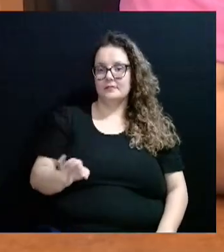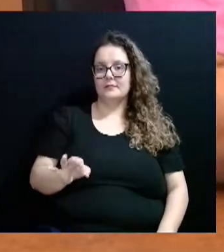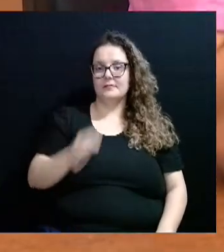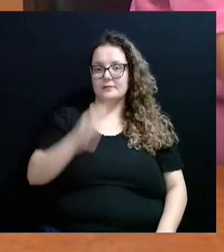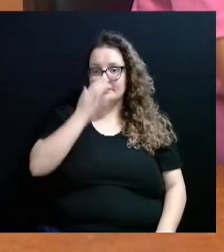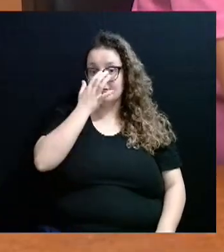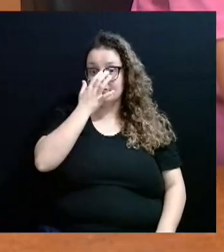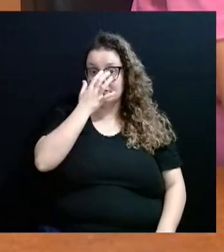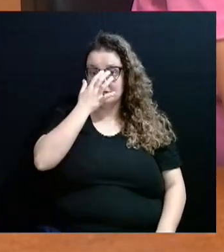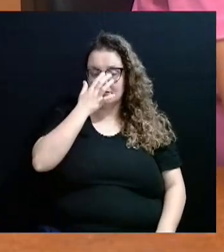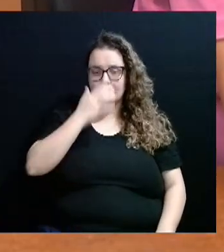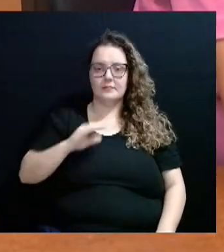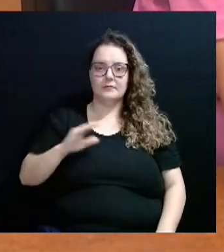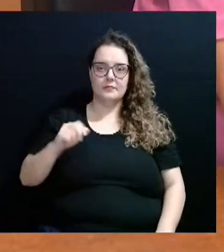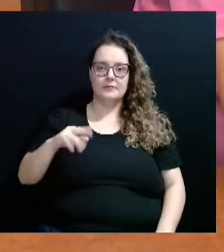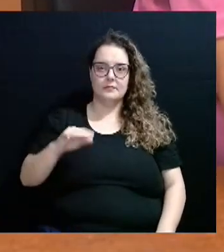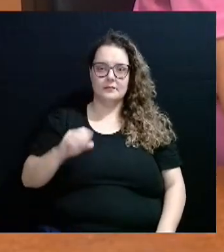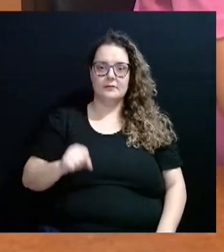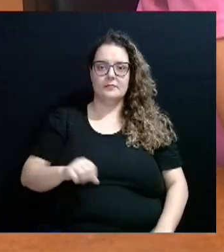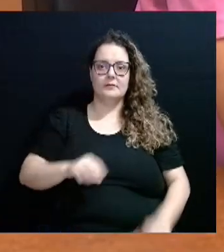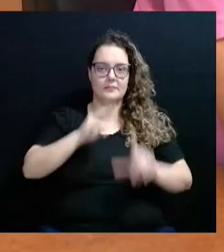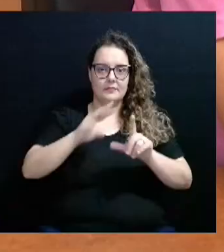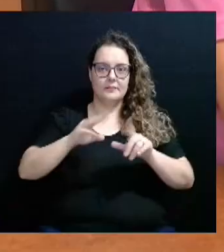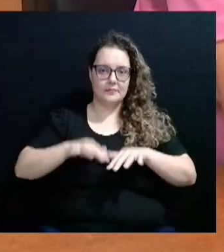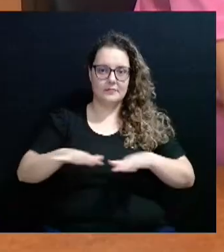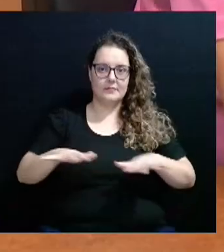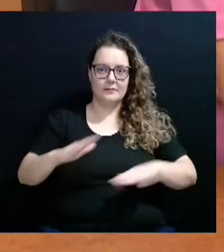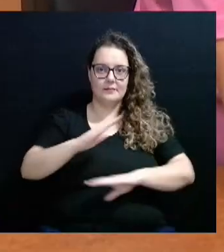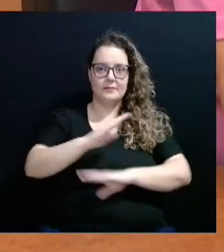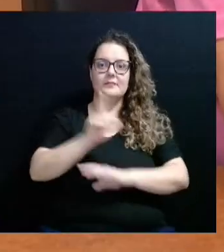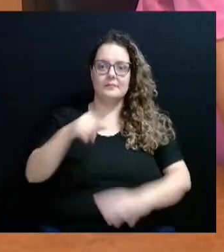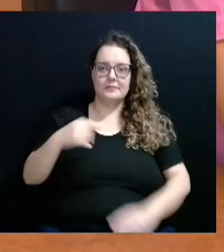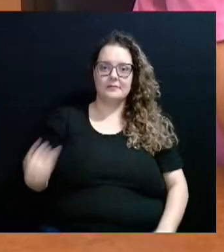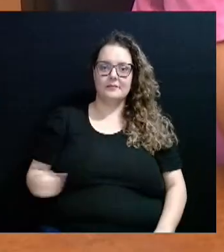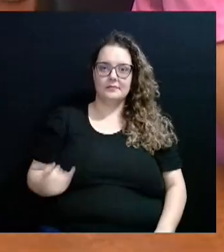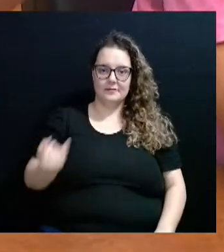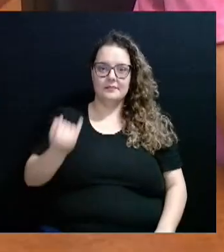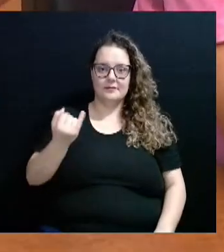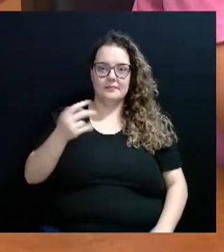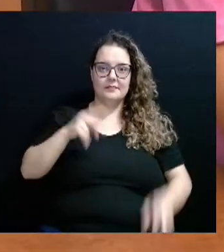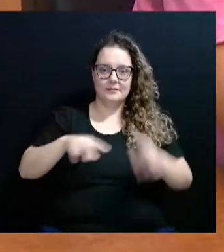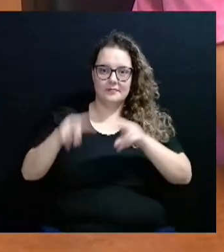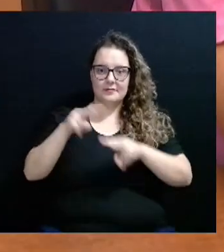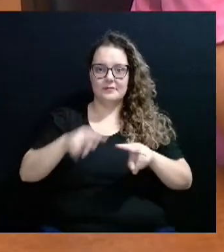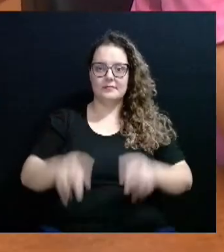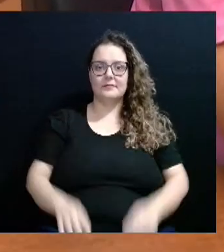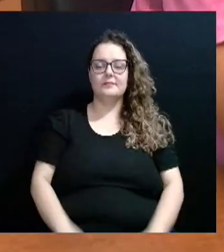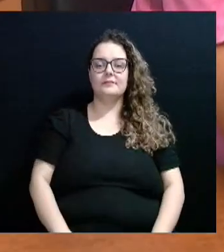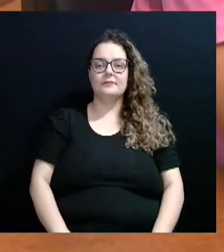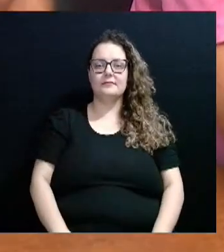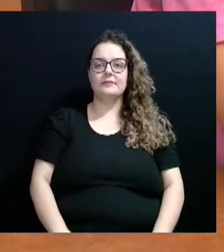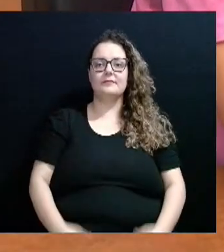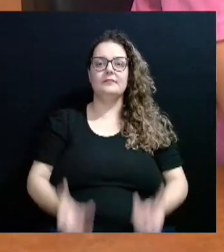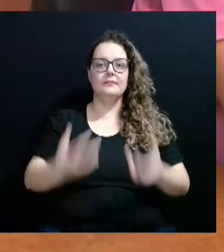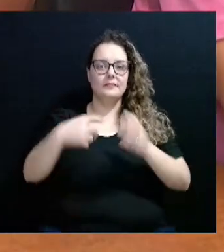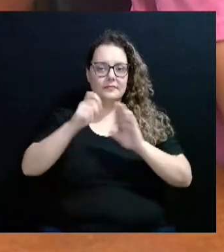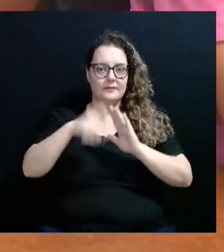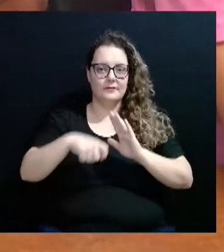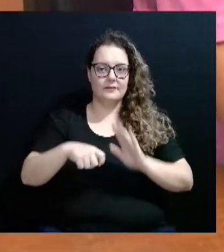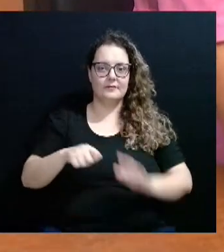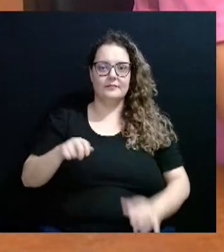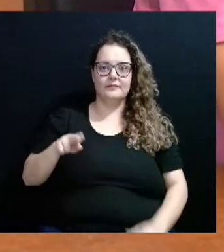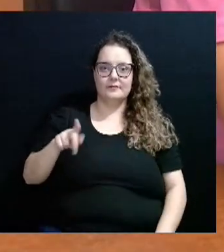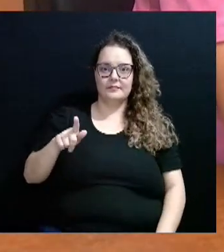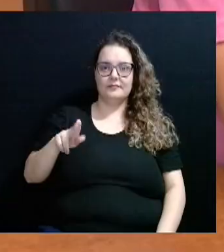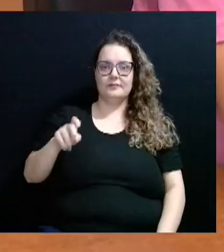canais, né, para as plataformas aqui da casa. Então, é importante, né, da visibilidade. Quero registrar também a presença do Augusto, né, que deve estar